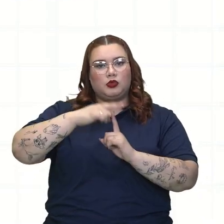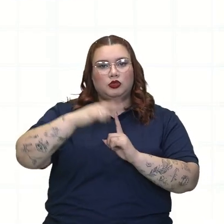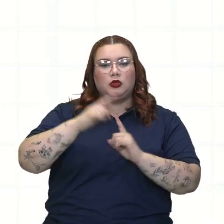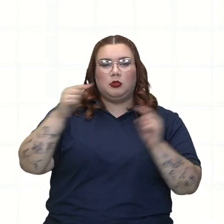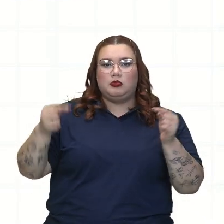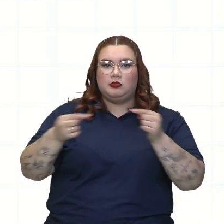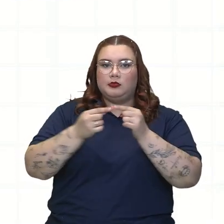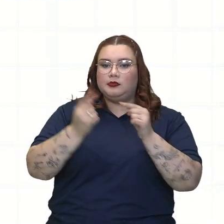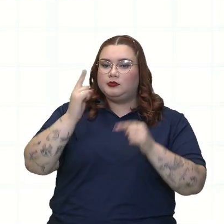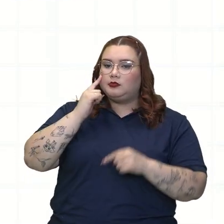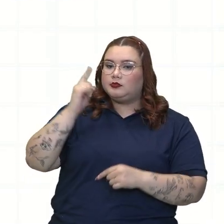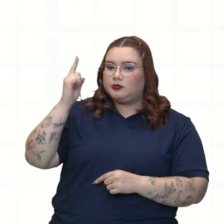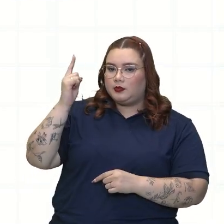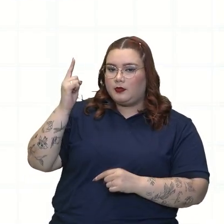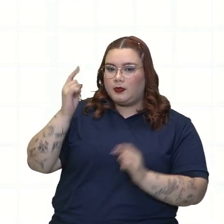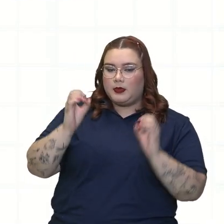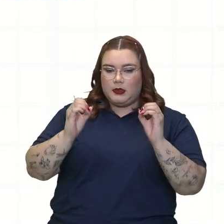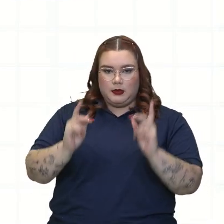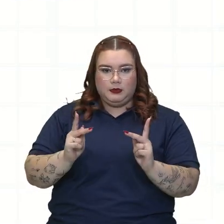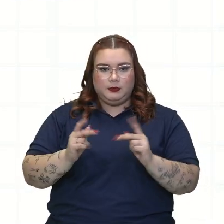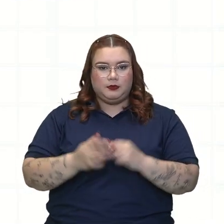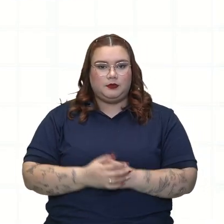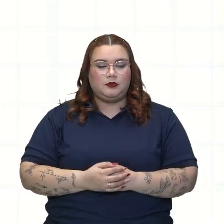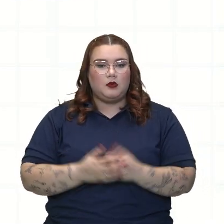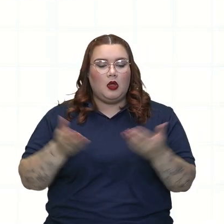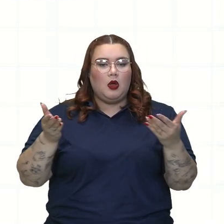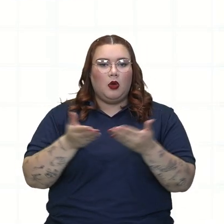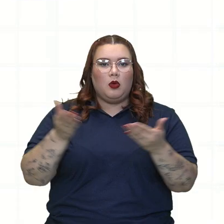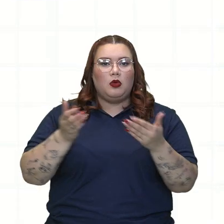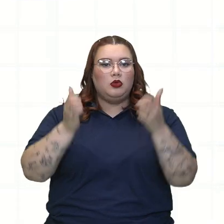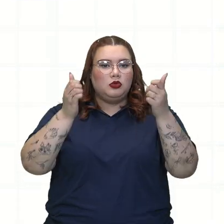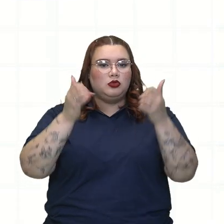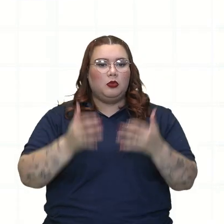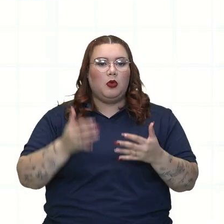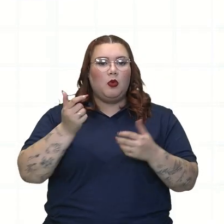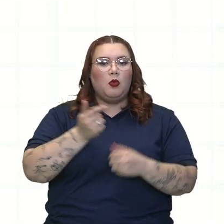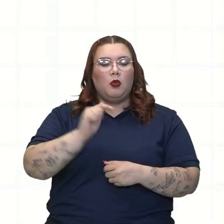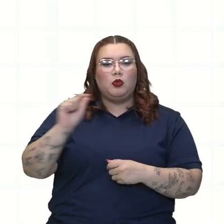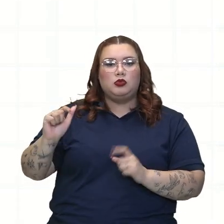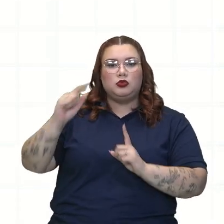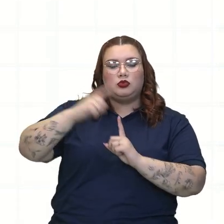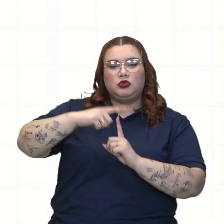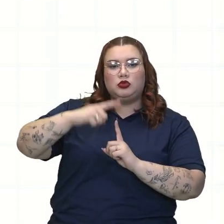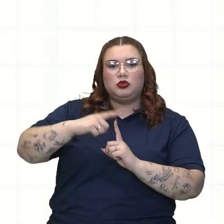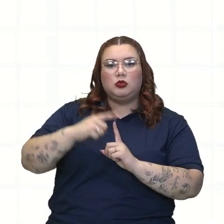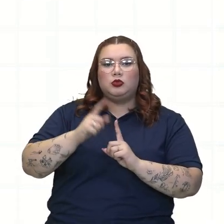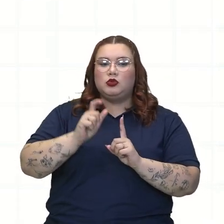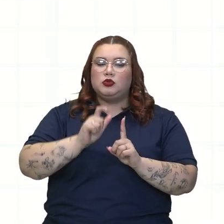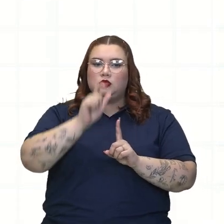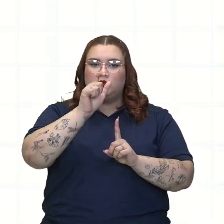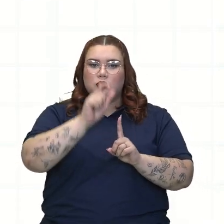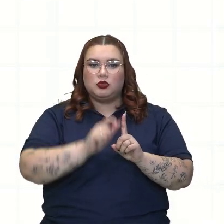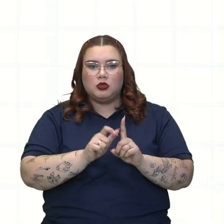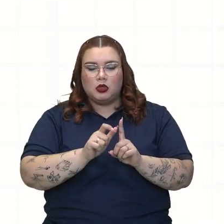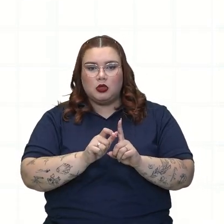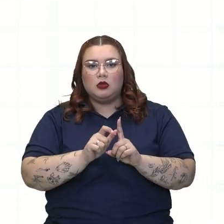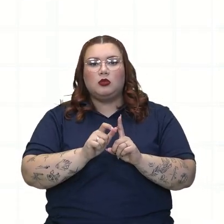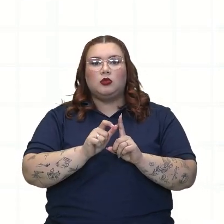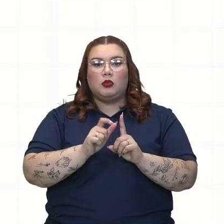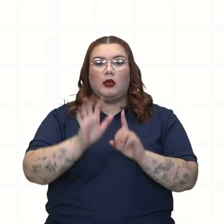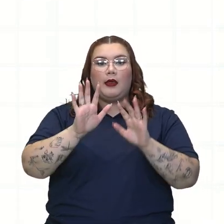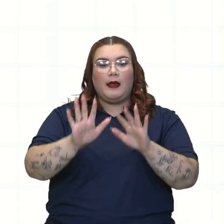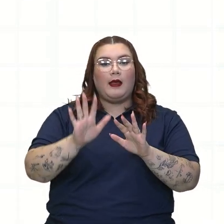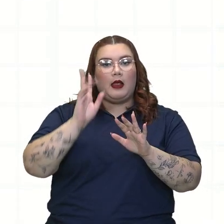a gente vai para o outro caso, né, de sujeito indeterminado, que é justamente o verbo na terceira pessoa